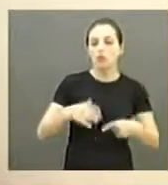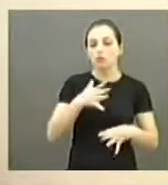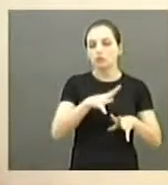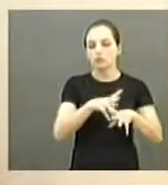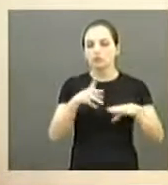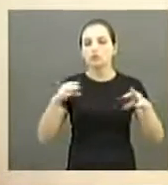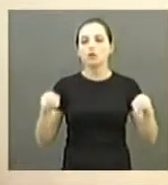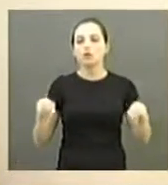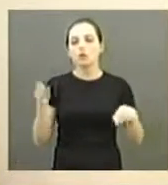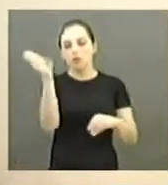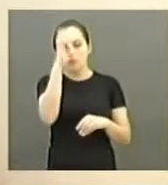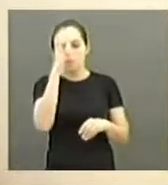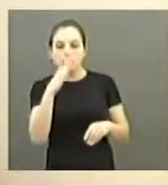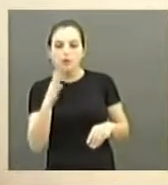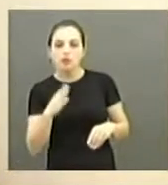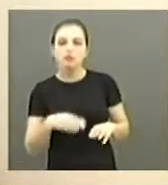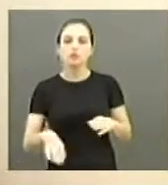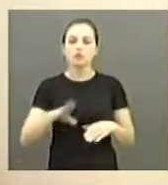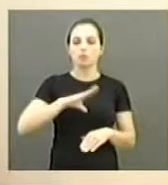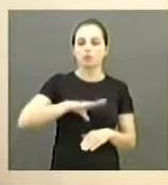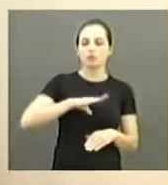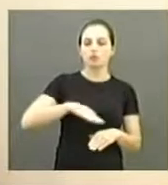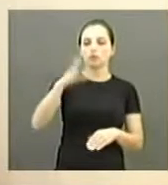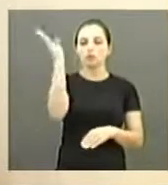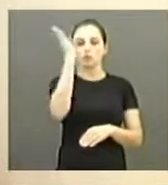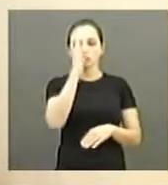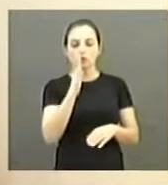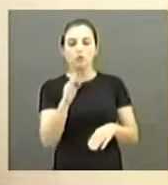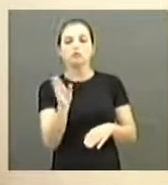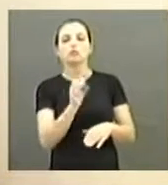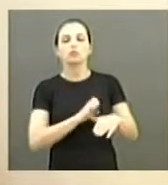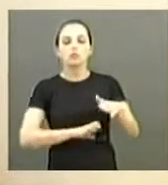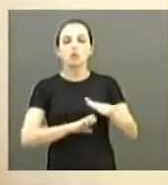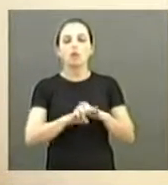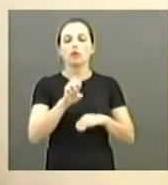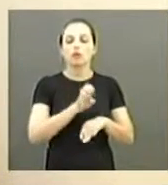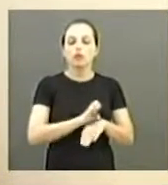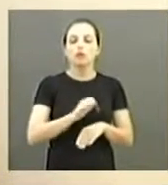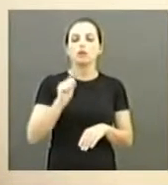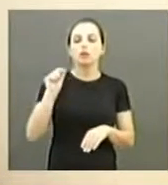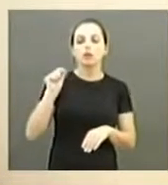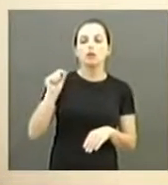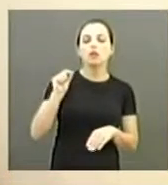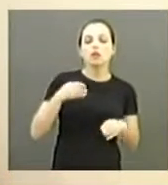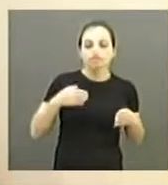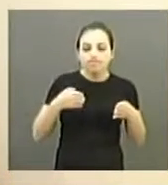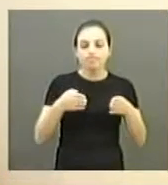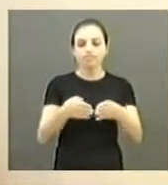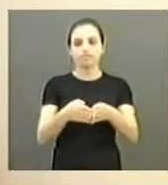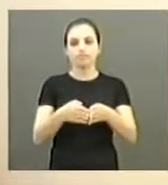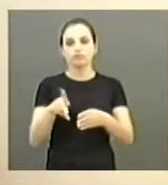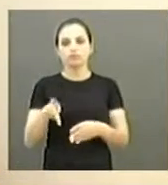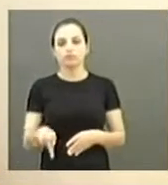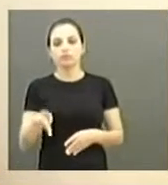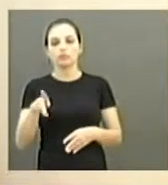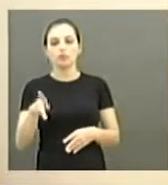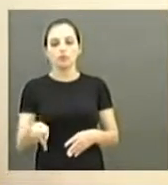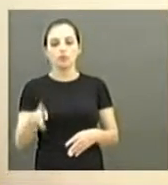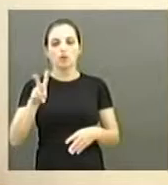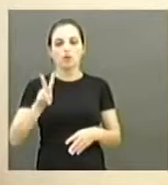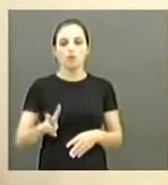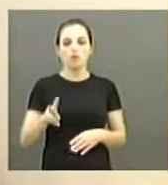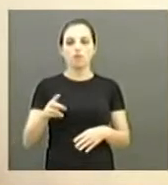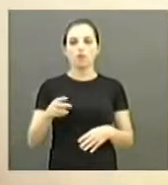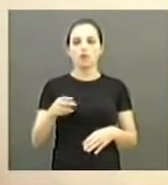país, para as nossas cidades, para o nosso estado. E esse é o objetivo do Partido Verde, ao participar